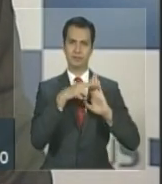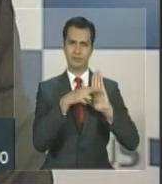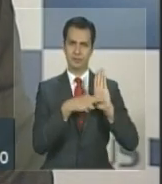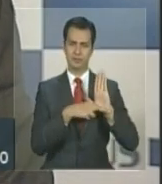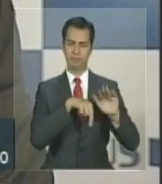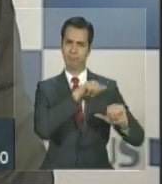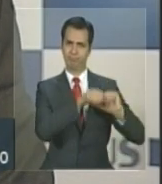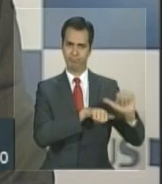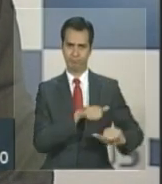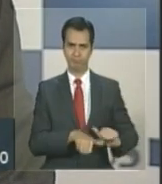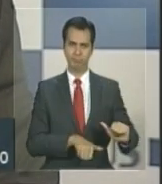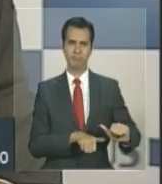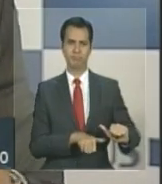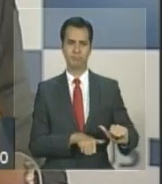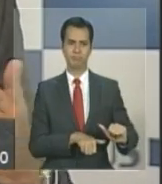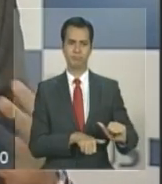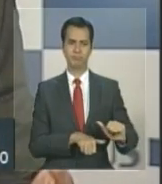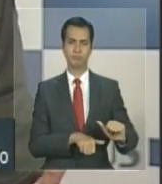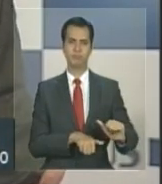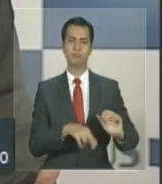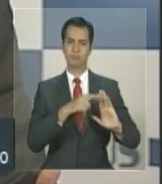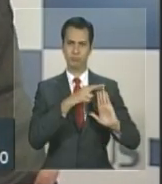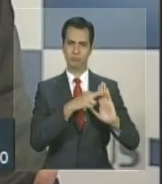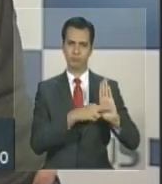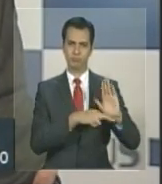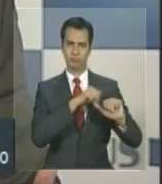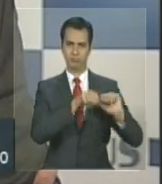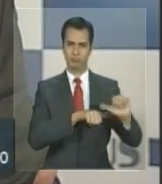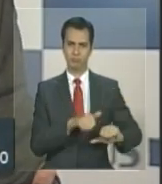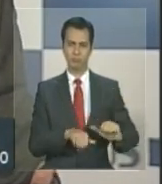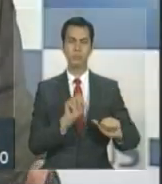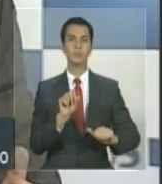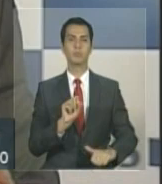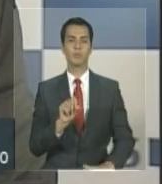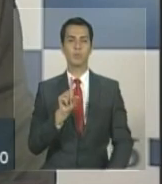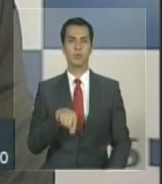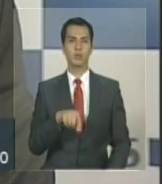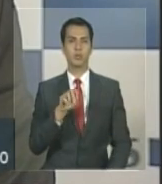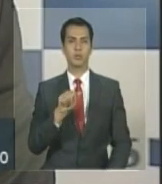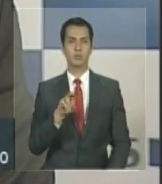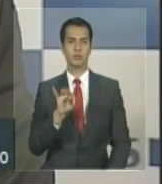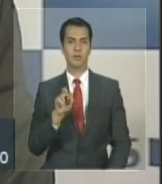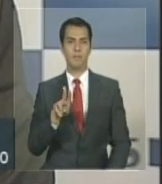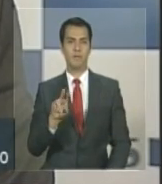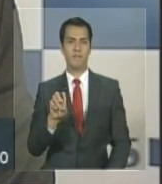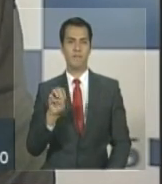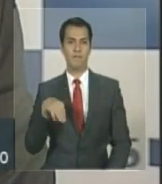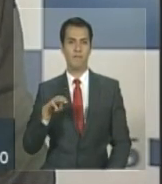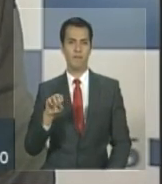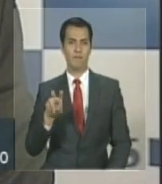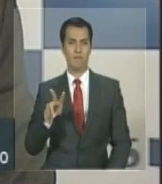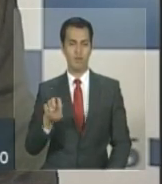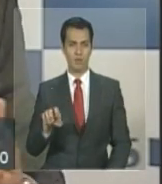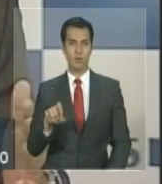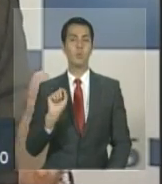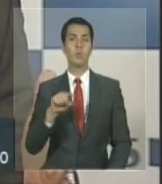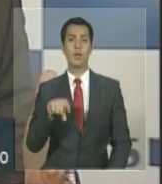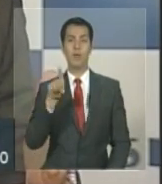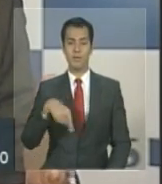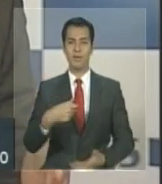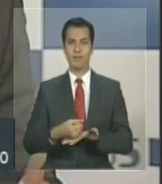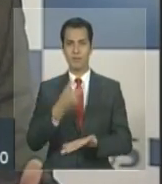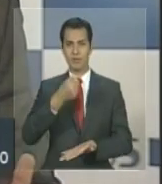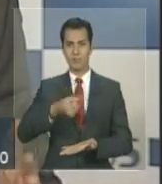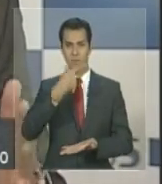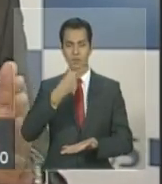fez, de mais amplo uso do oseltamivir, do antigripal, né, que é um medicamento que o